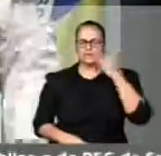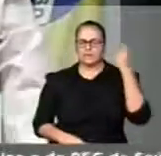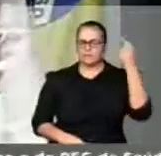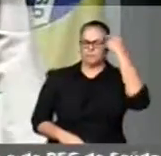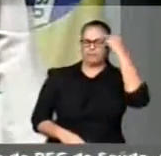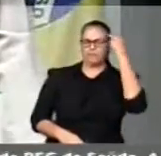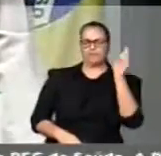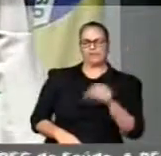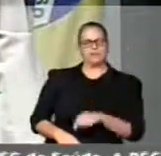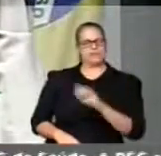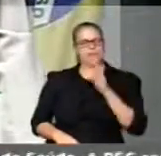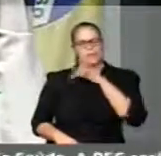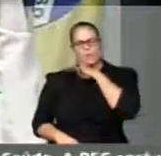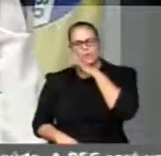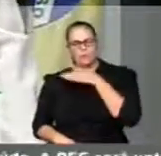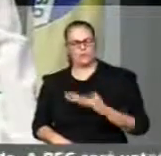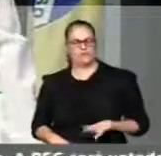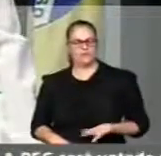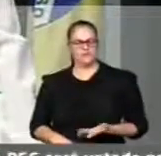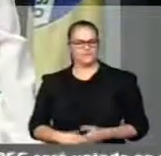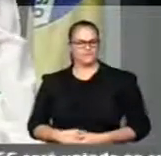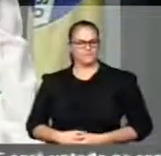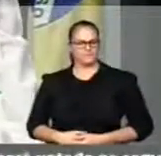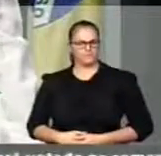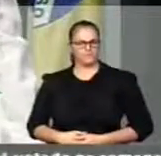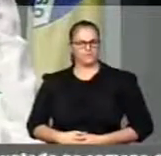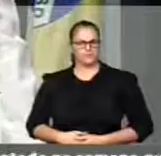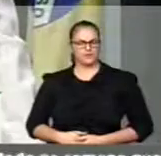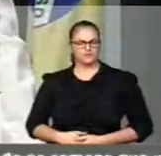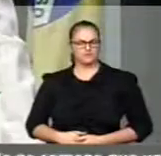nocivo a seus planos futuros.